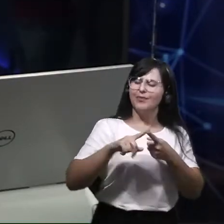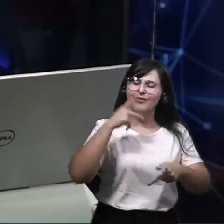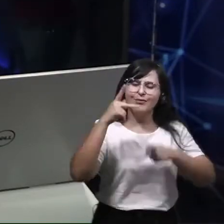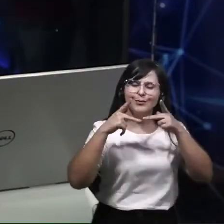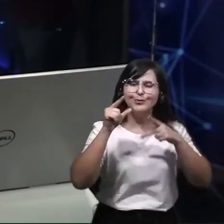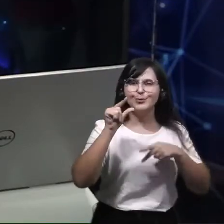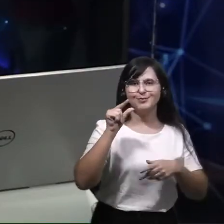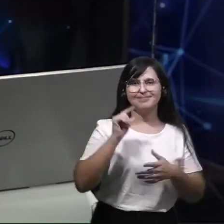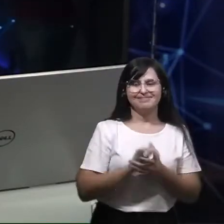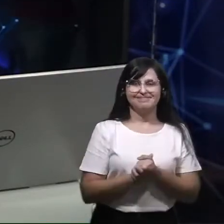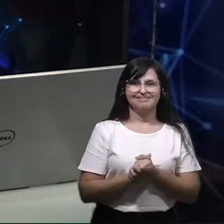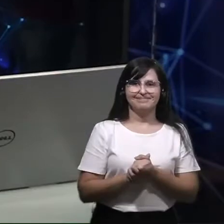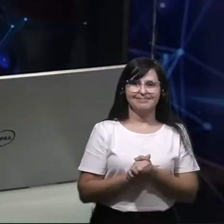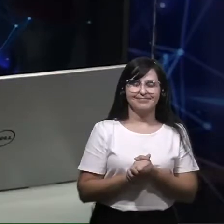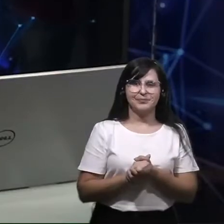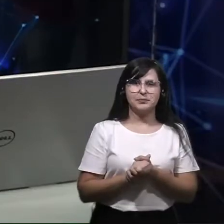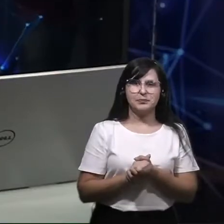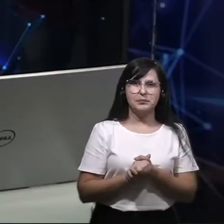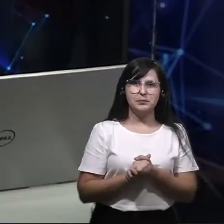iniciais.